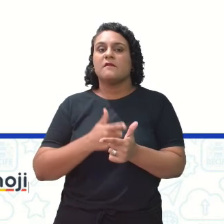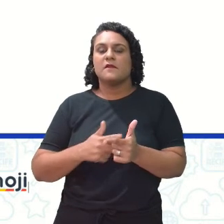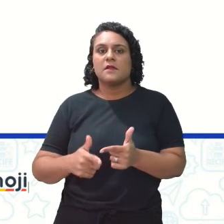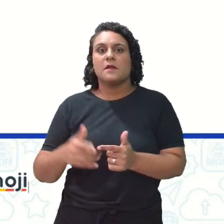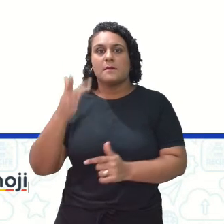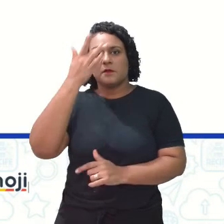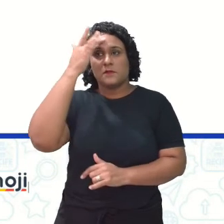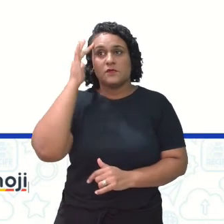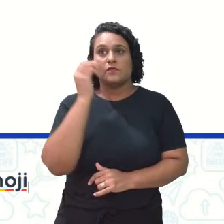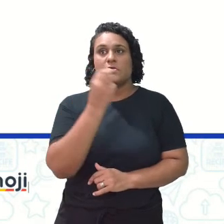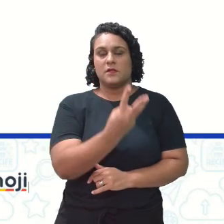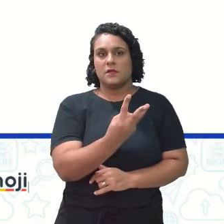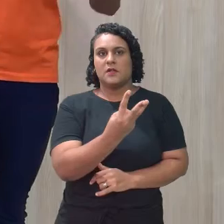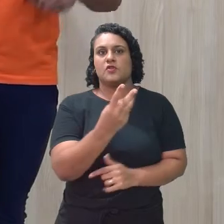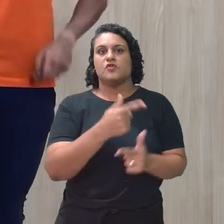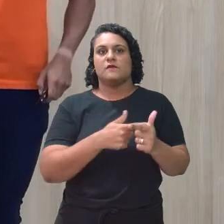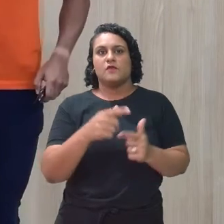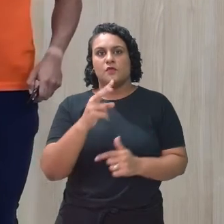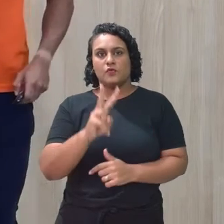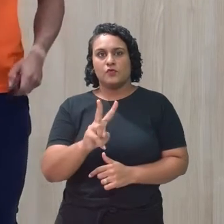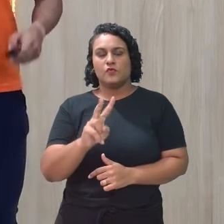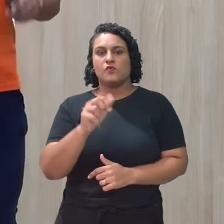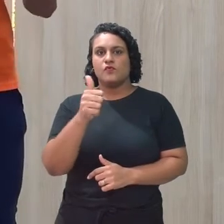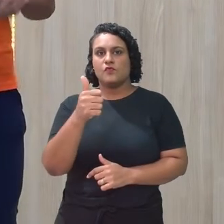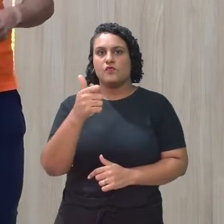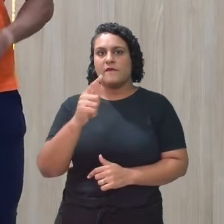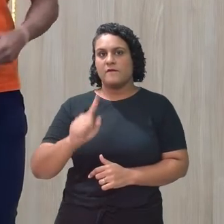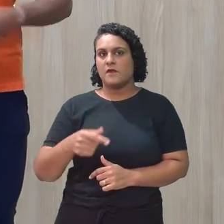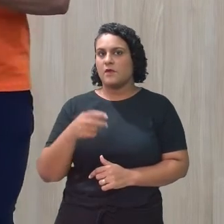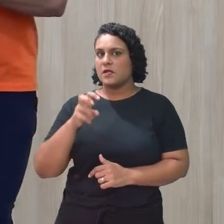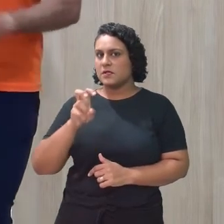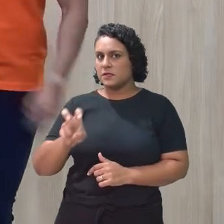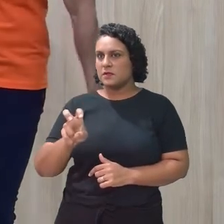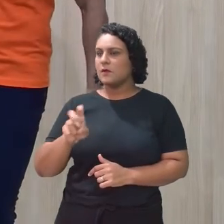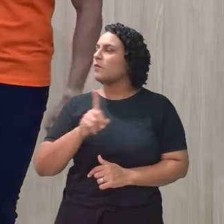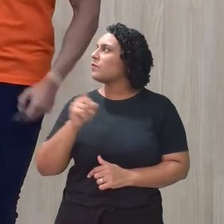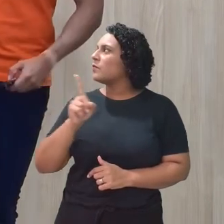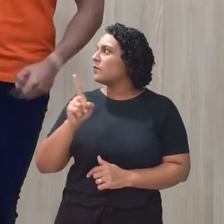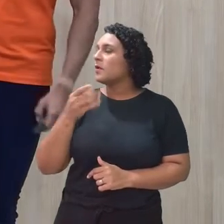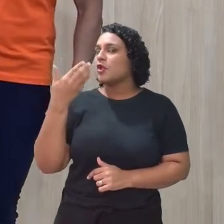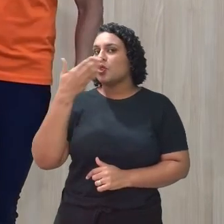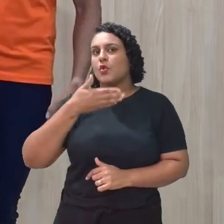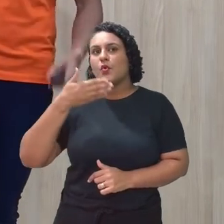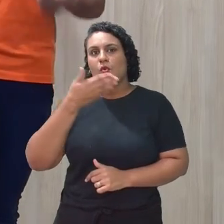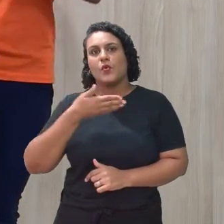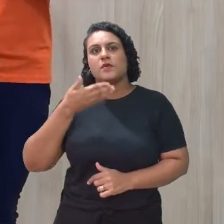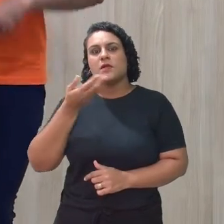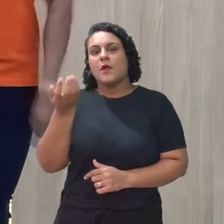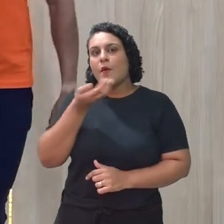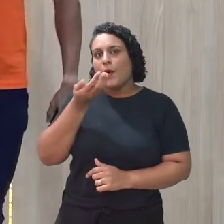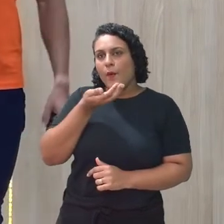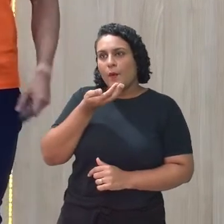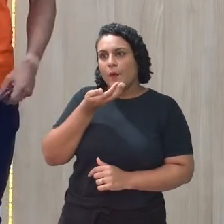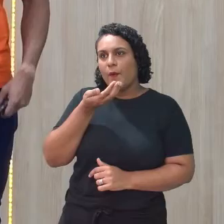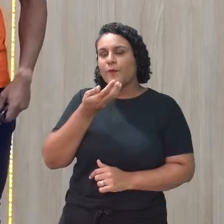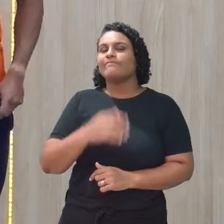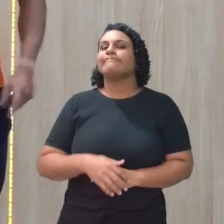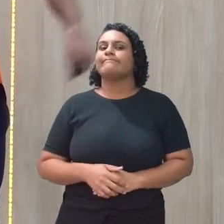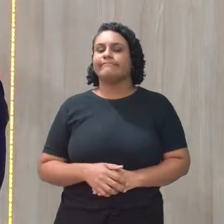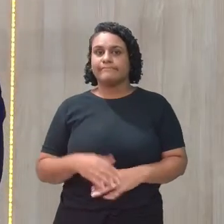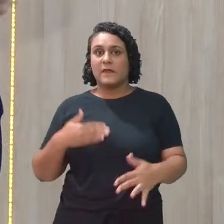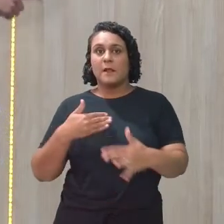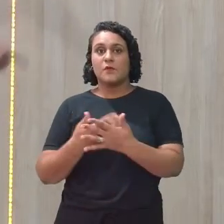com 1,5 paçoquinhas. E isso aí já é um número que decimal, que a gente vai ver na próxima